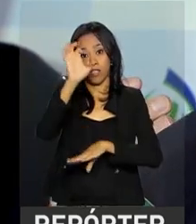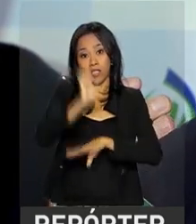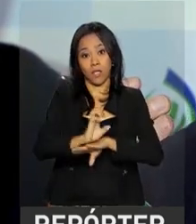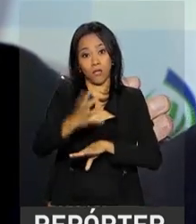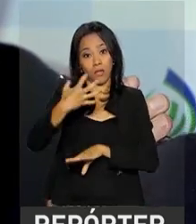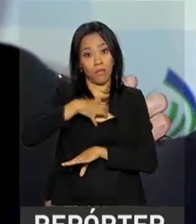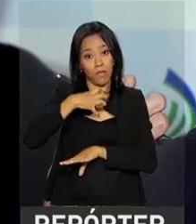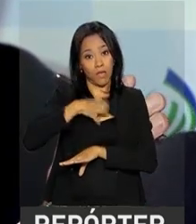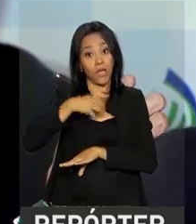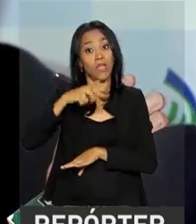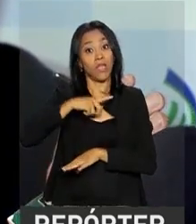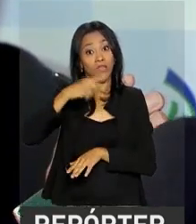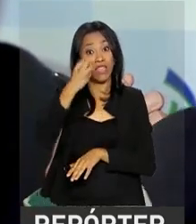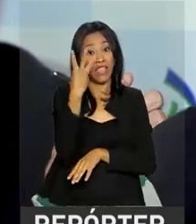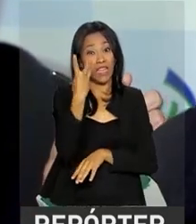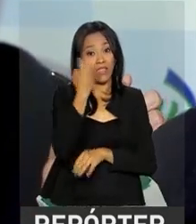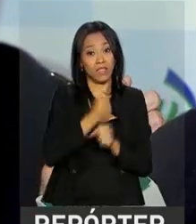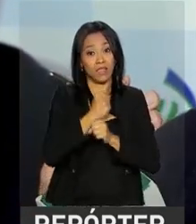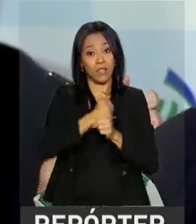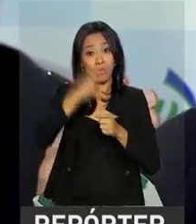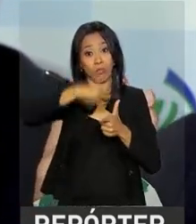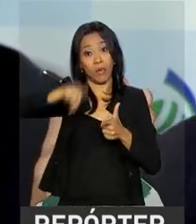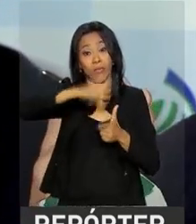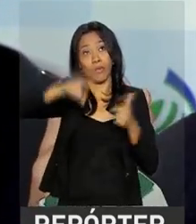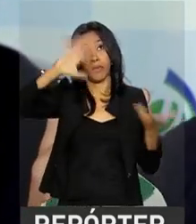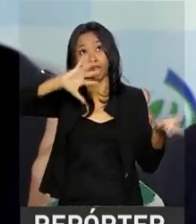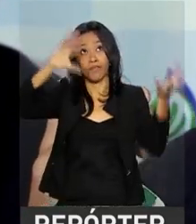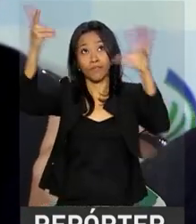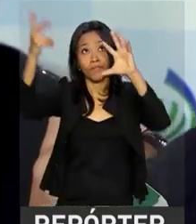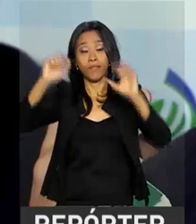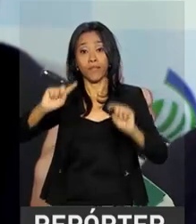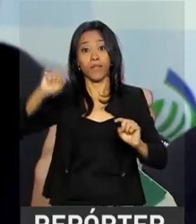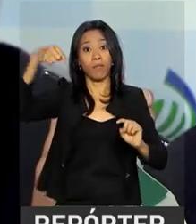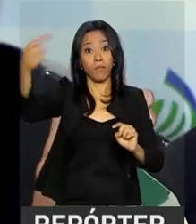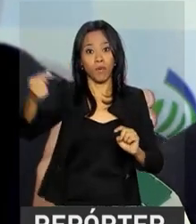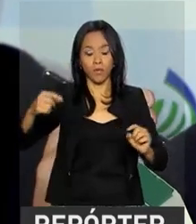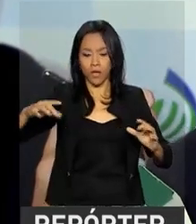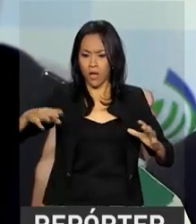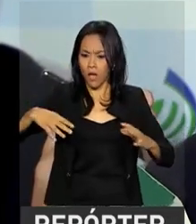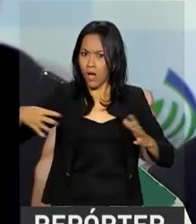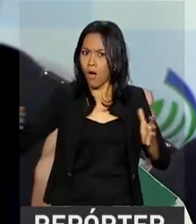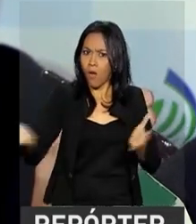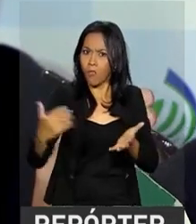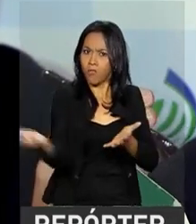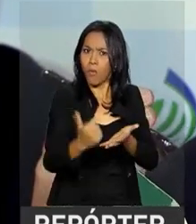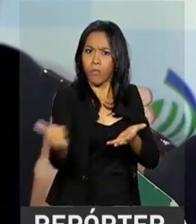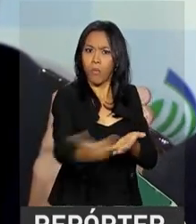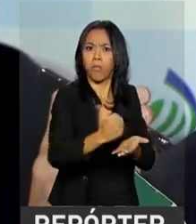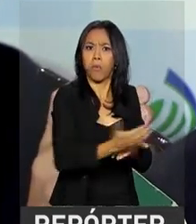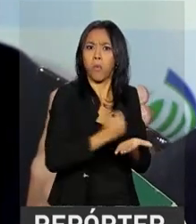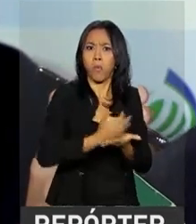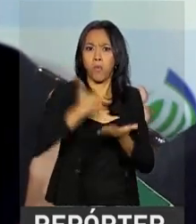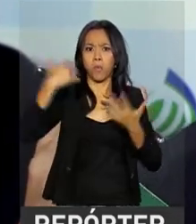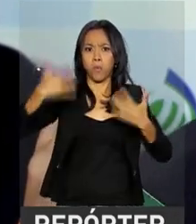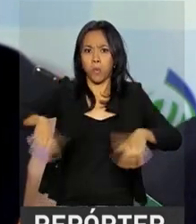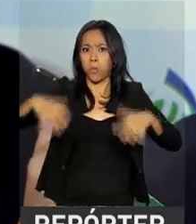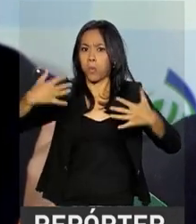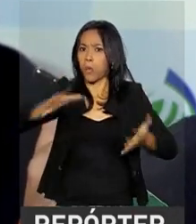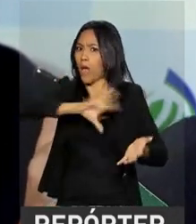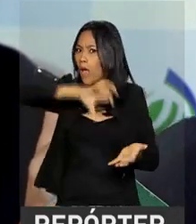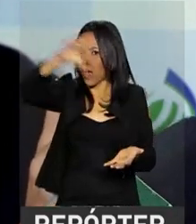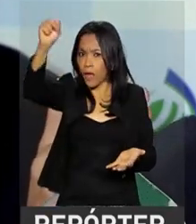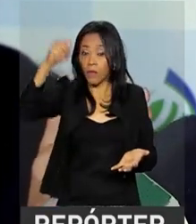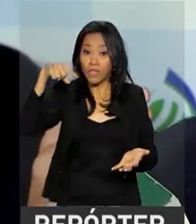três anos de problemas climáticos nos anos anteriores no ano passado teve uma colheita recorde é recuperar a rentabilidade e realmente é